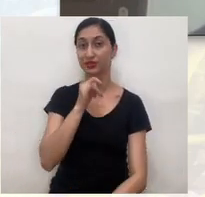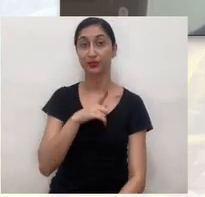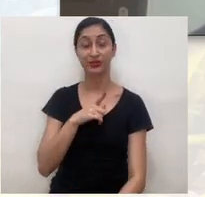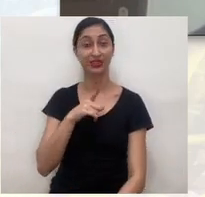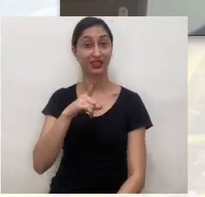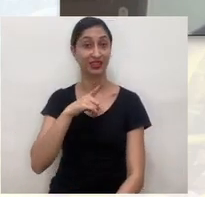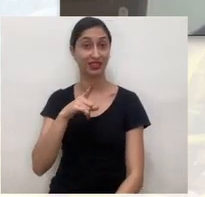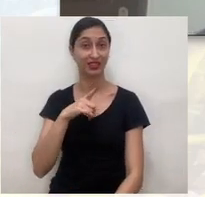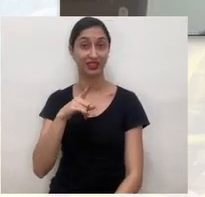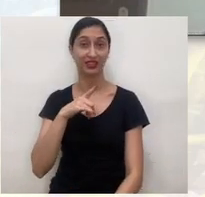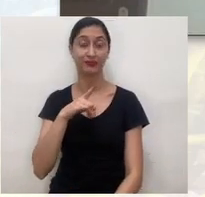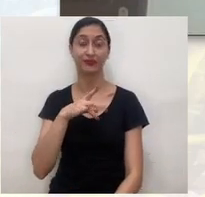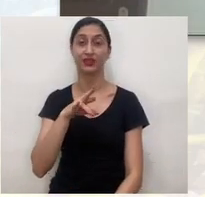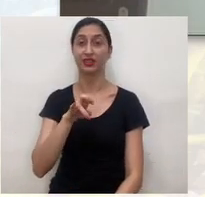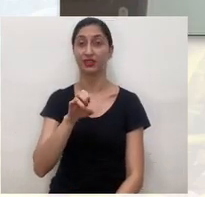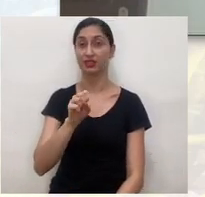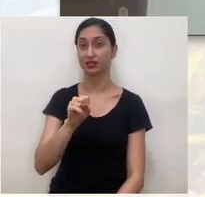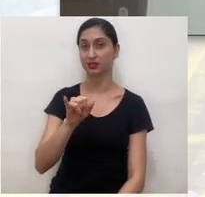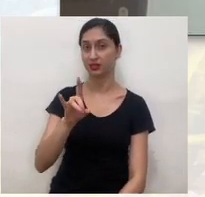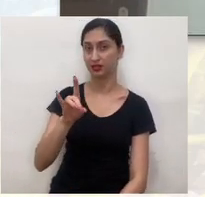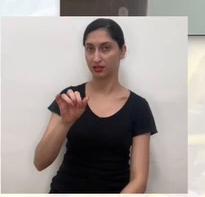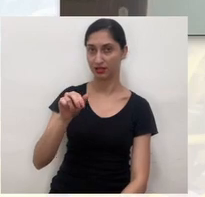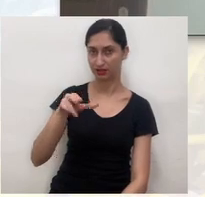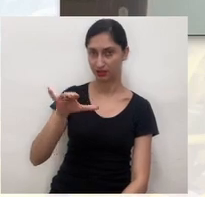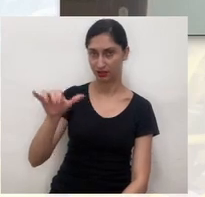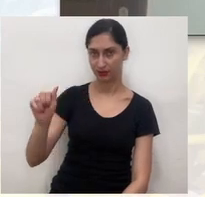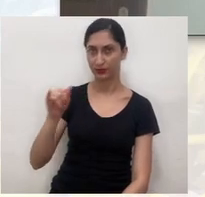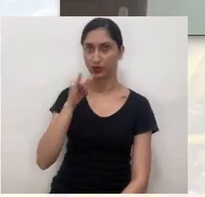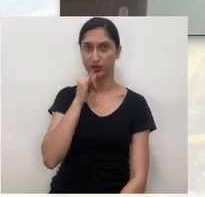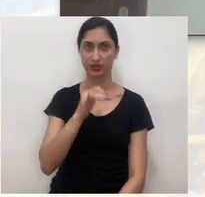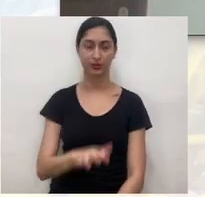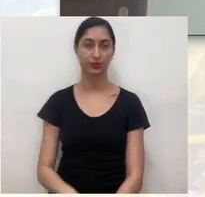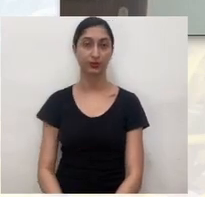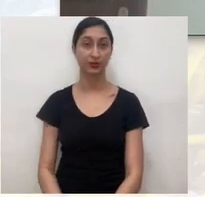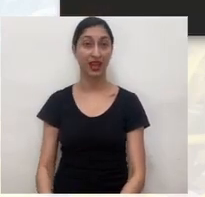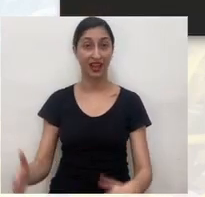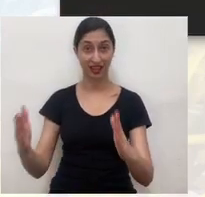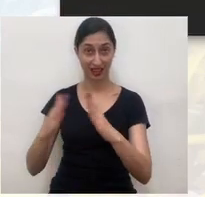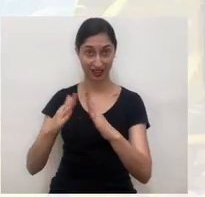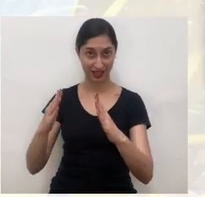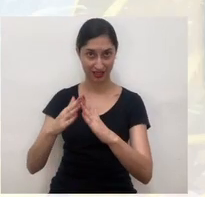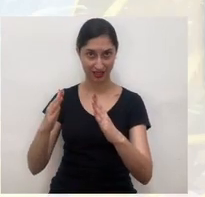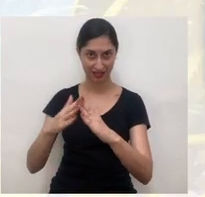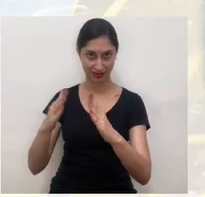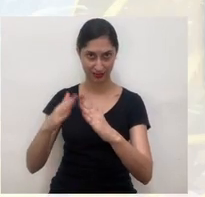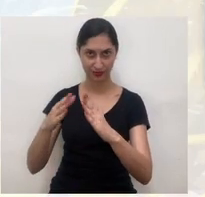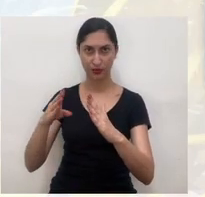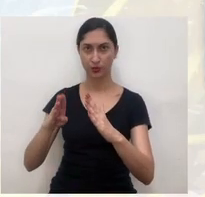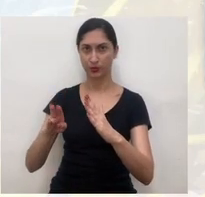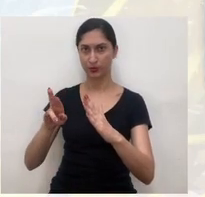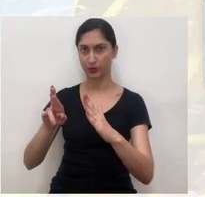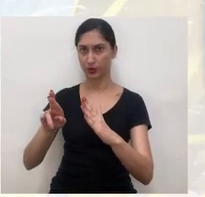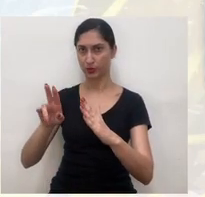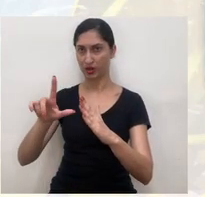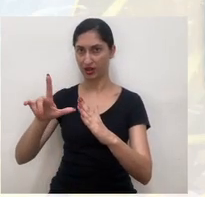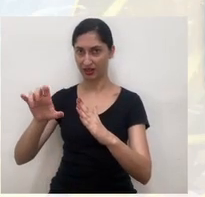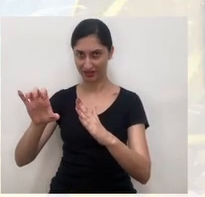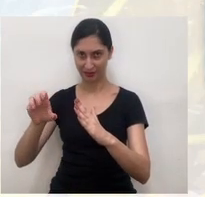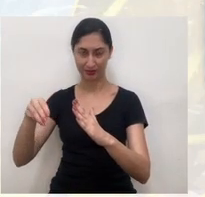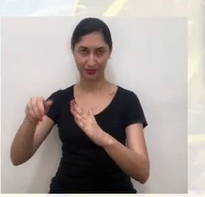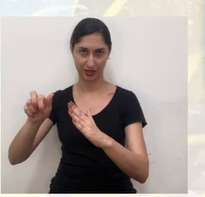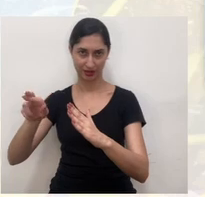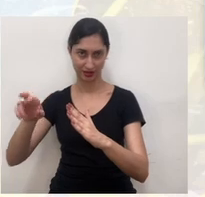residência. E, por exemplo, a casa do Burle Marx no sítio, Roberto Burle Marx, que é